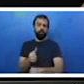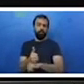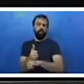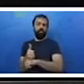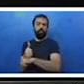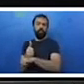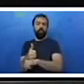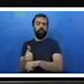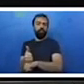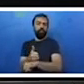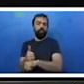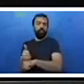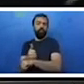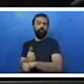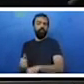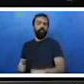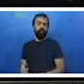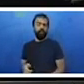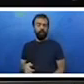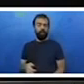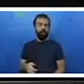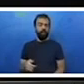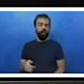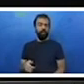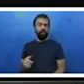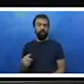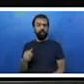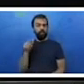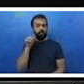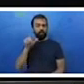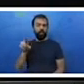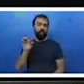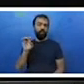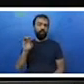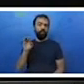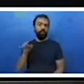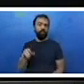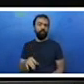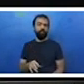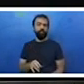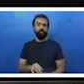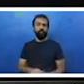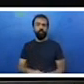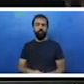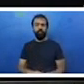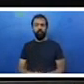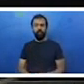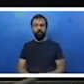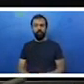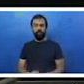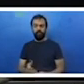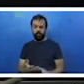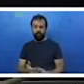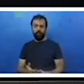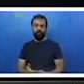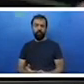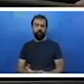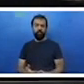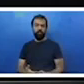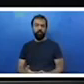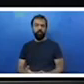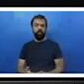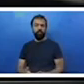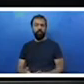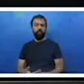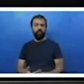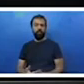gradativa? Começando de movimentos mais simples e chegando a movimentos mais difíceis? Eu acho que a resposta talvez seria essa, né? Para nós